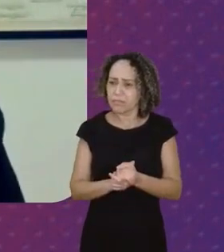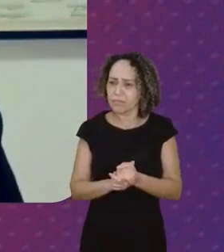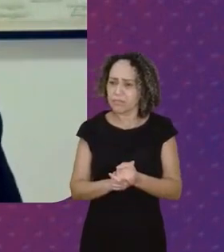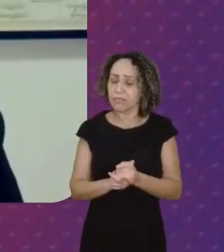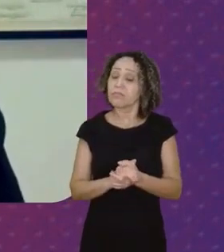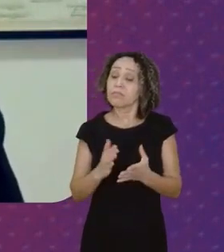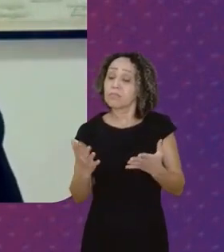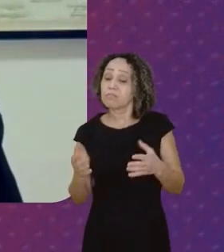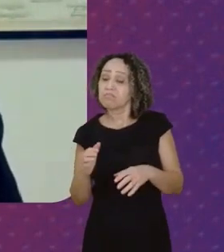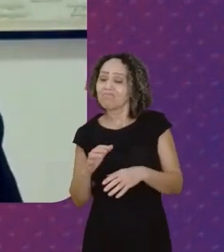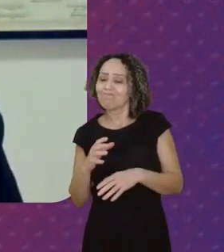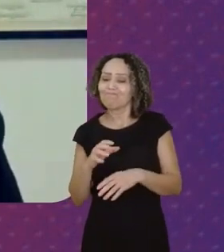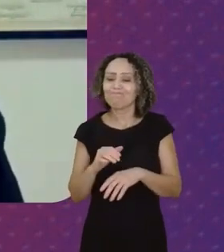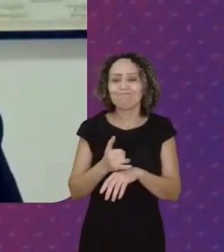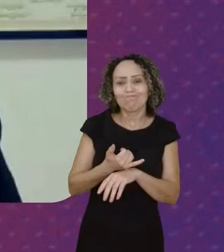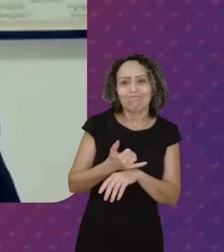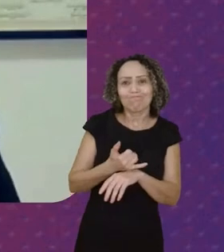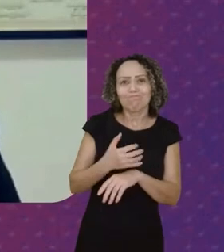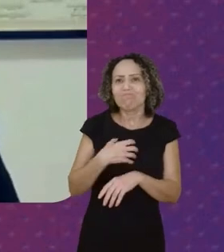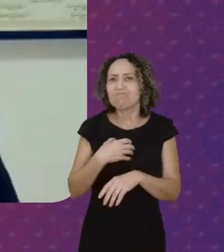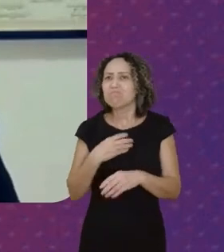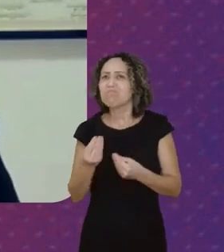de alguma forma, né,